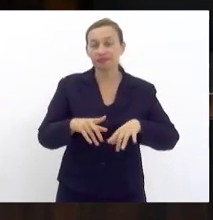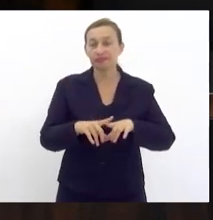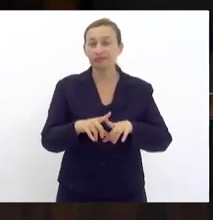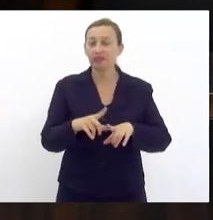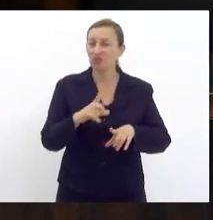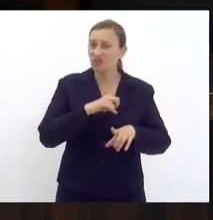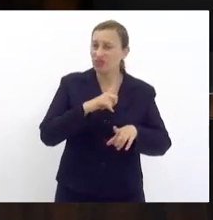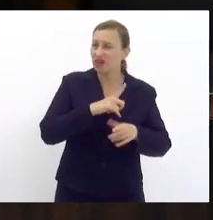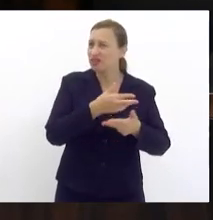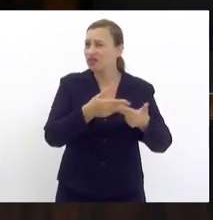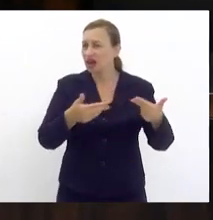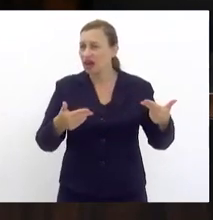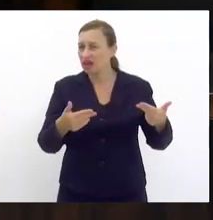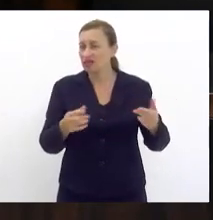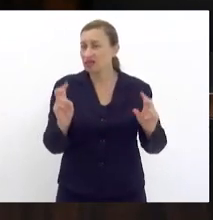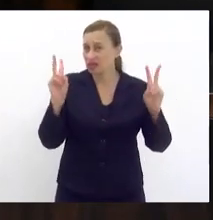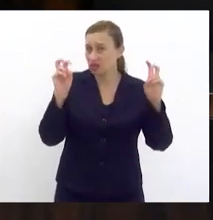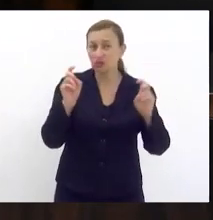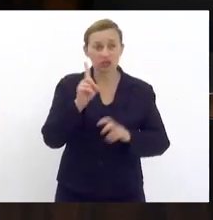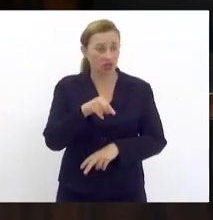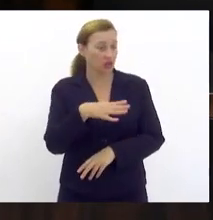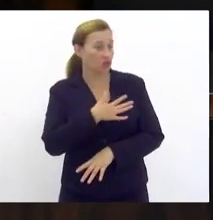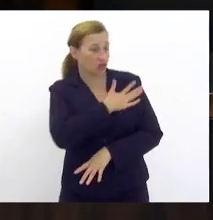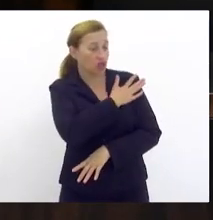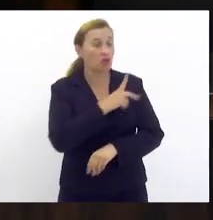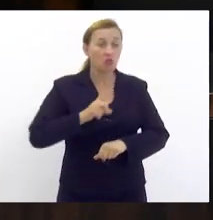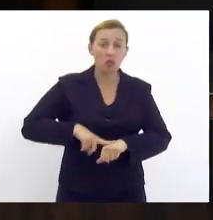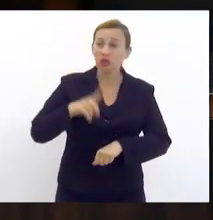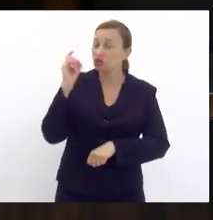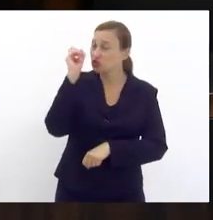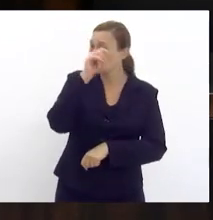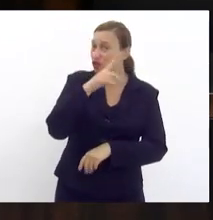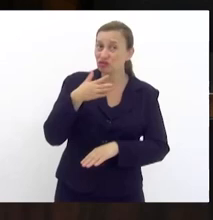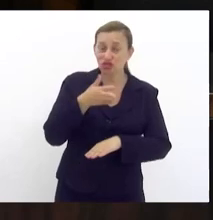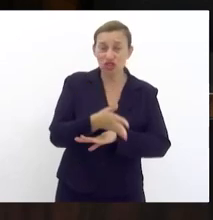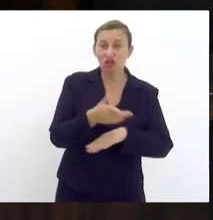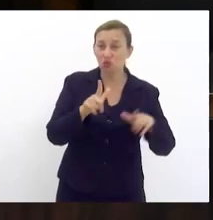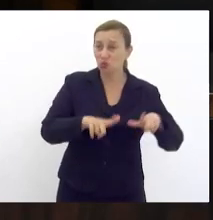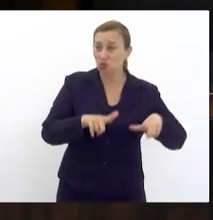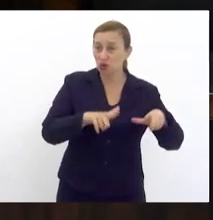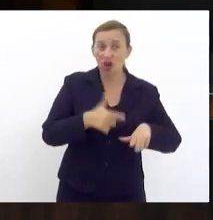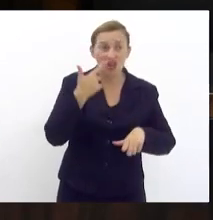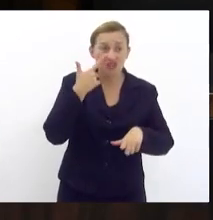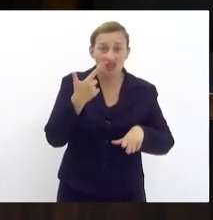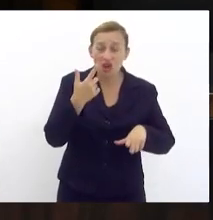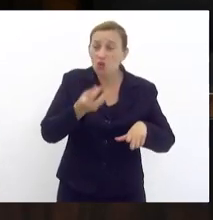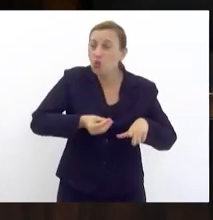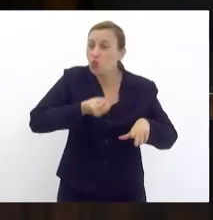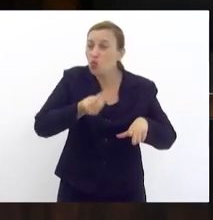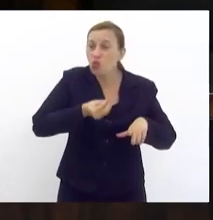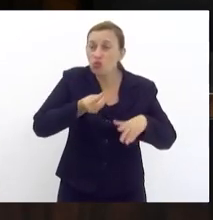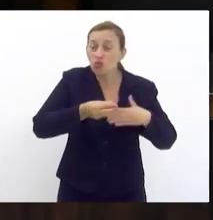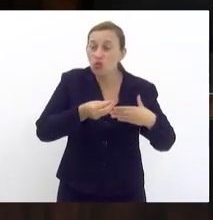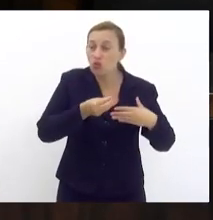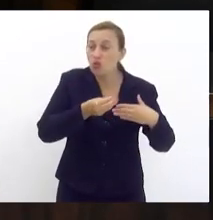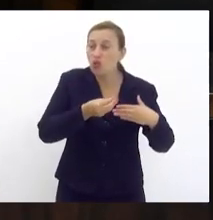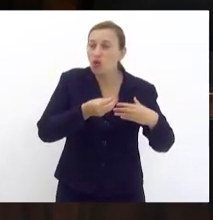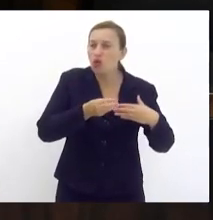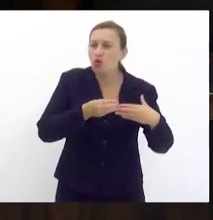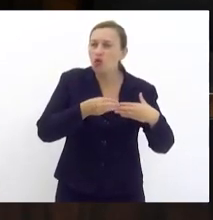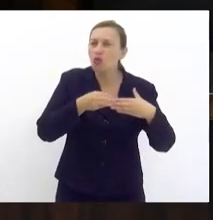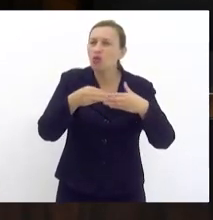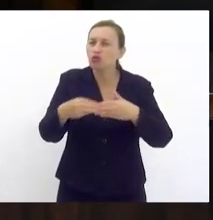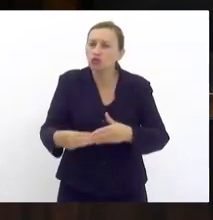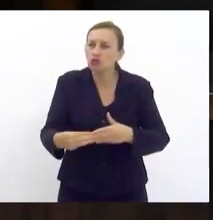várias coisas, demanda, né, coronel? Momentos difíceis de chegar ali, né, e ver como conduzir aquilo, através de